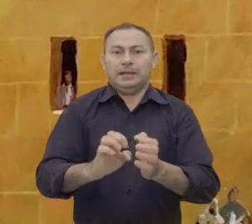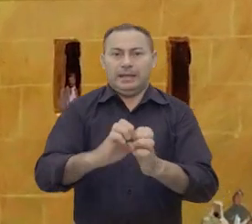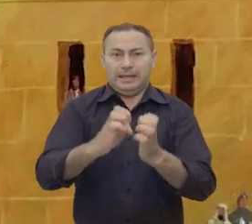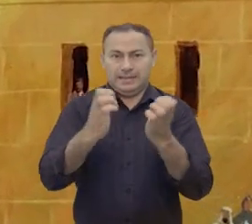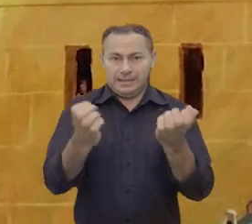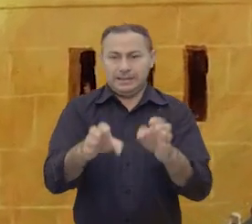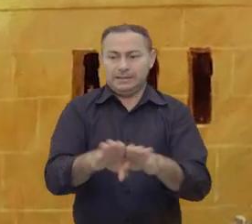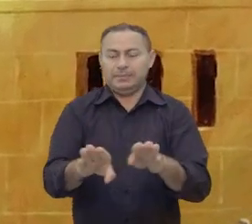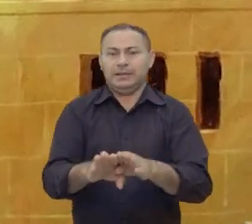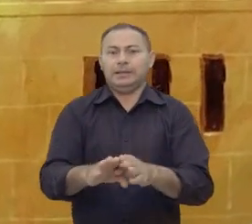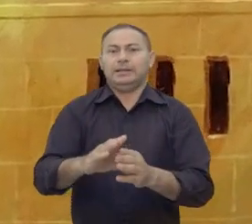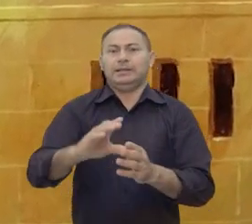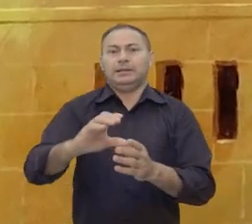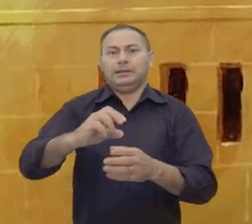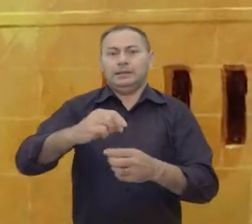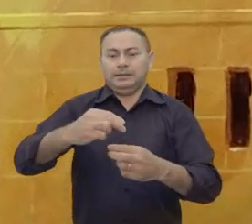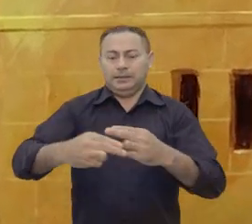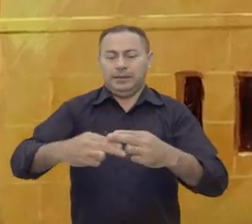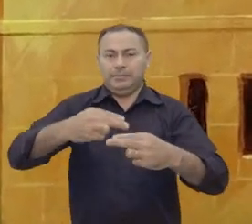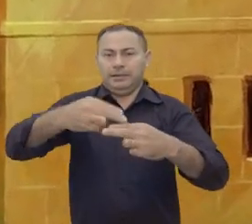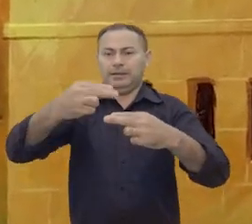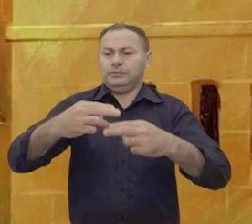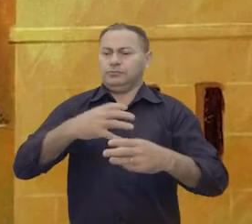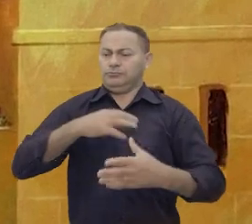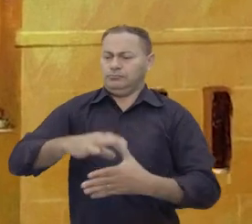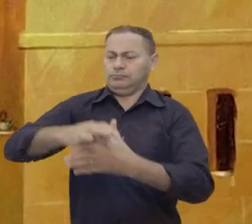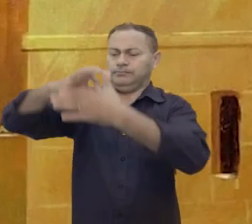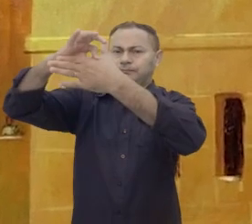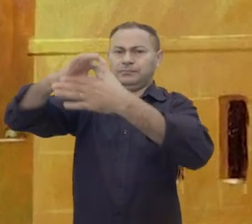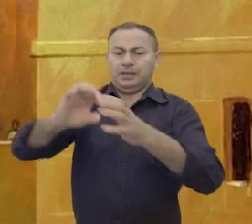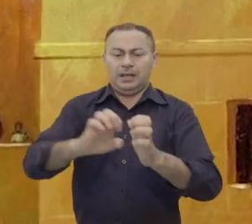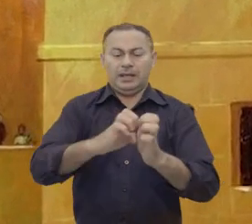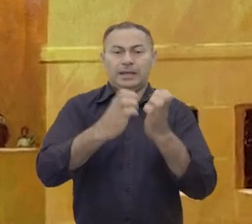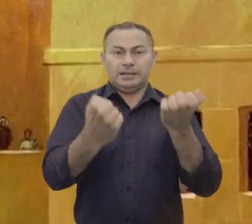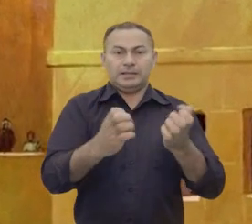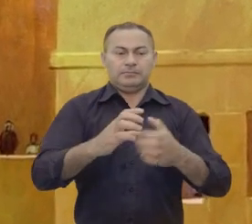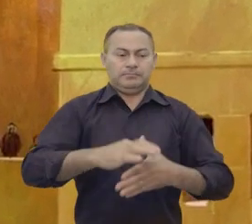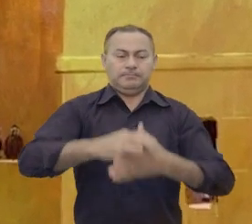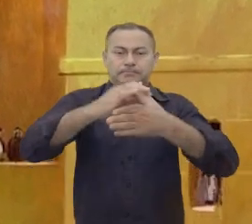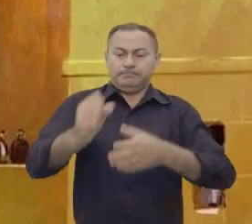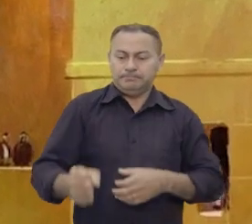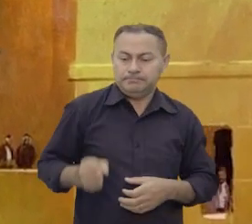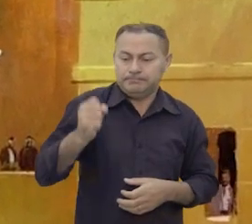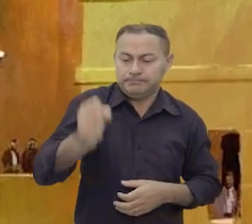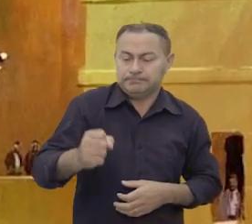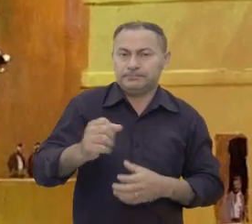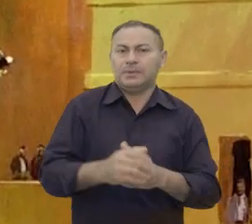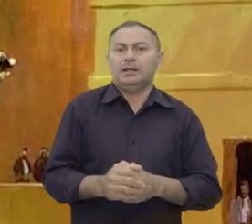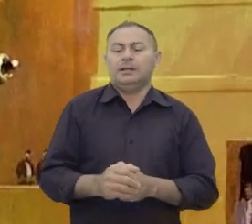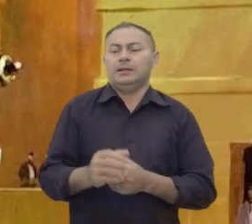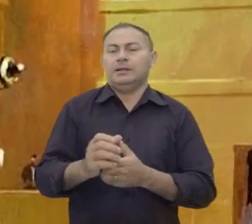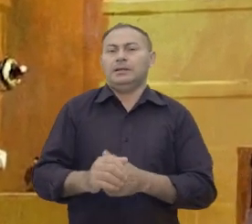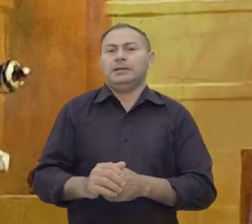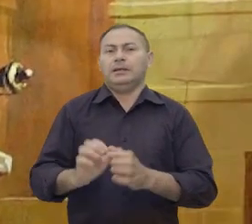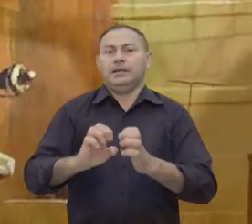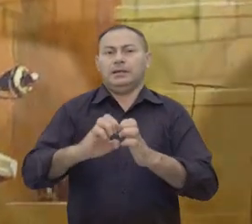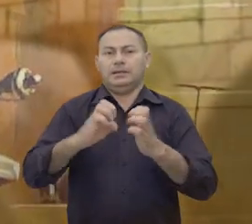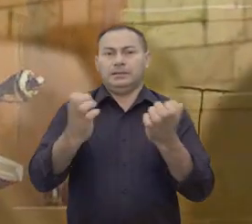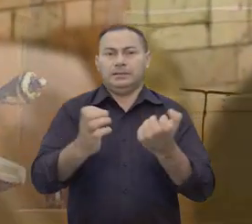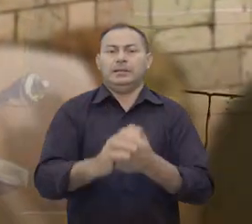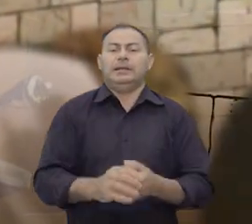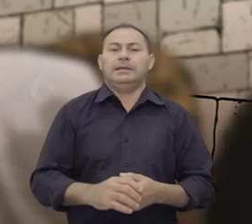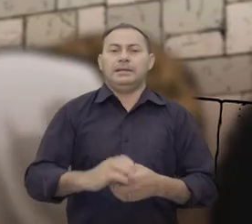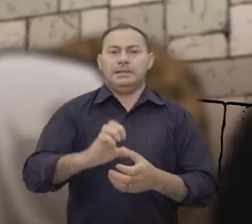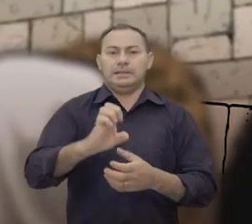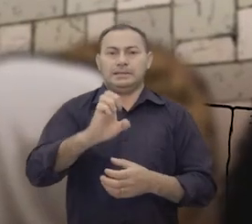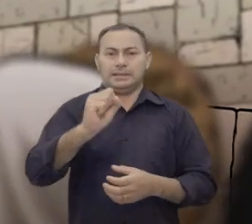possuem padrões de liderança diferentes. Esdras possui o padrão de liderança pastoral. Esdras era escriba, professor.